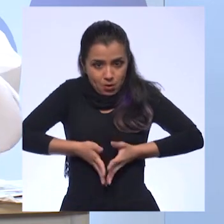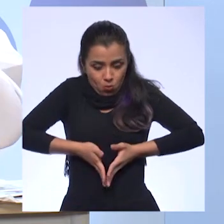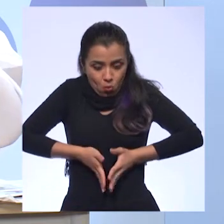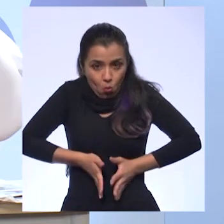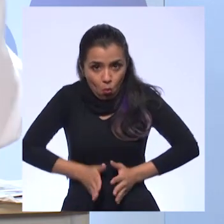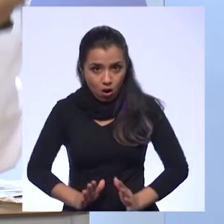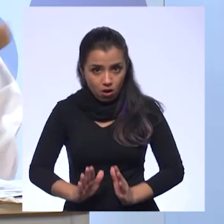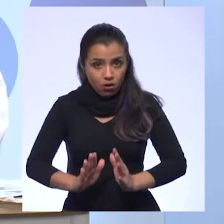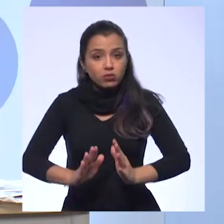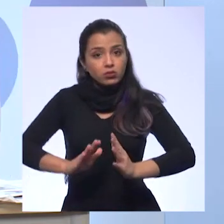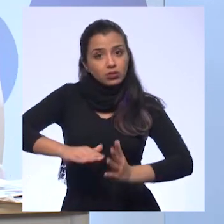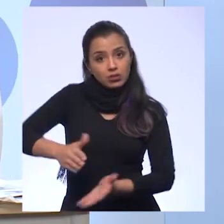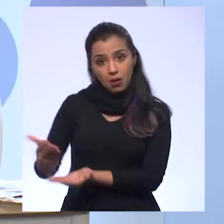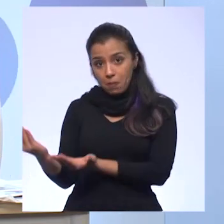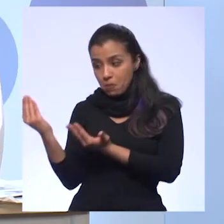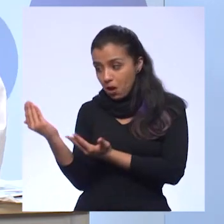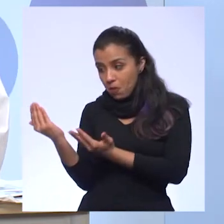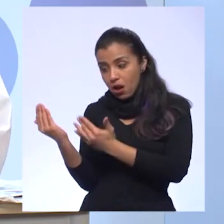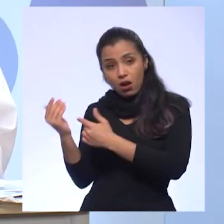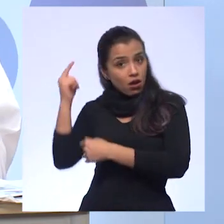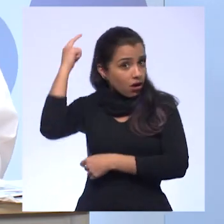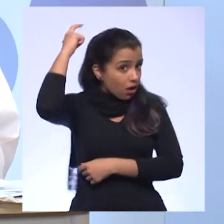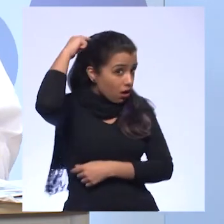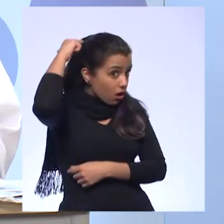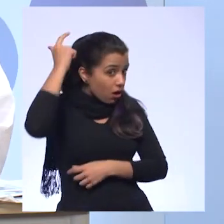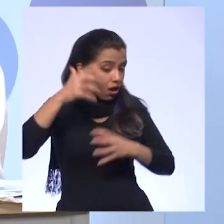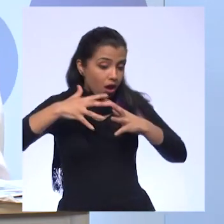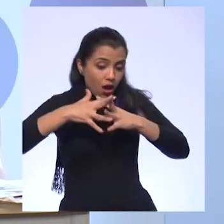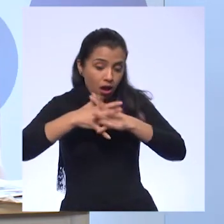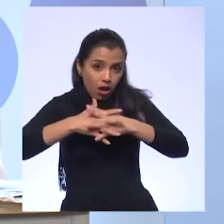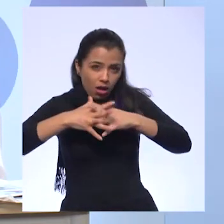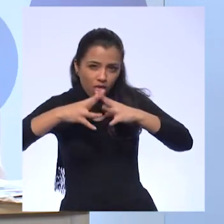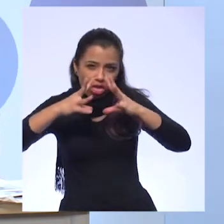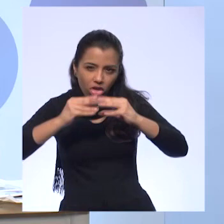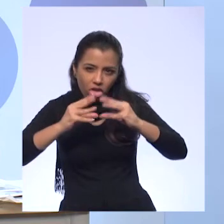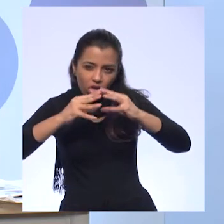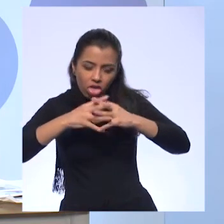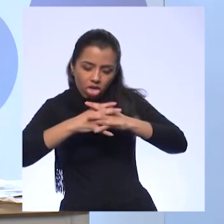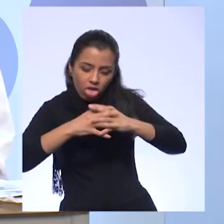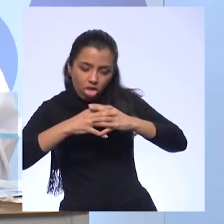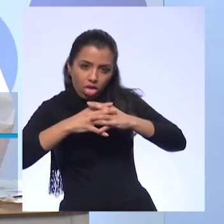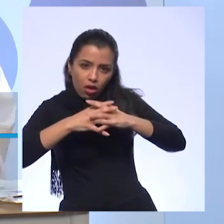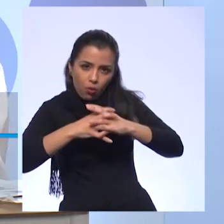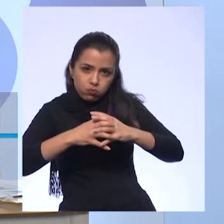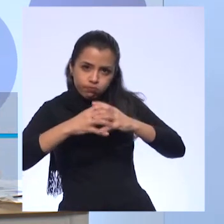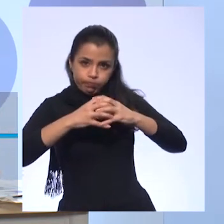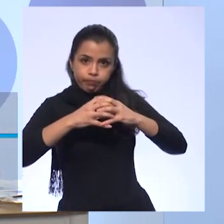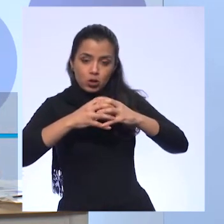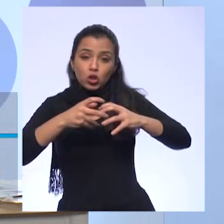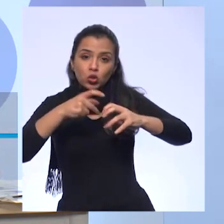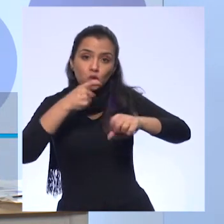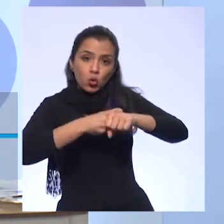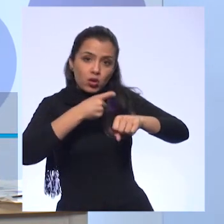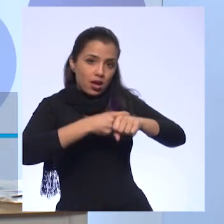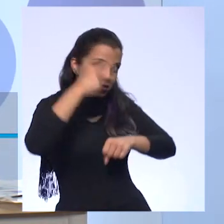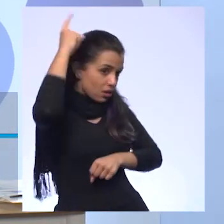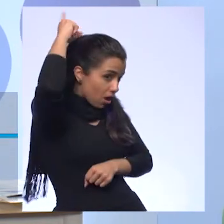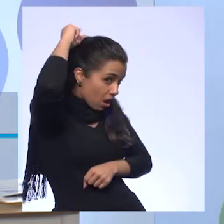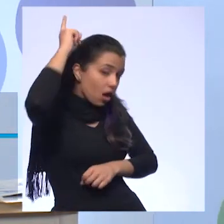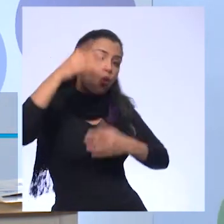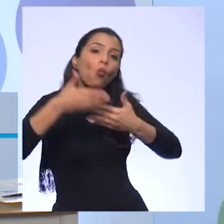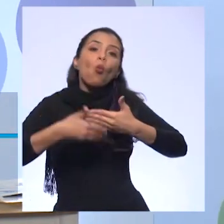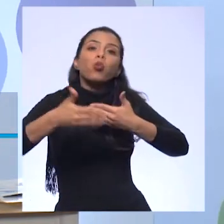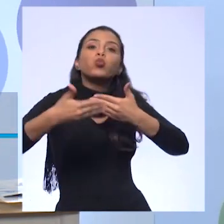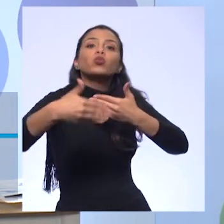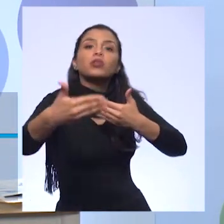totalmente soldado, vamos dizer assim, porque aí não tem mais a necessidade de haver essa diminuição aí do tamanho para a